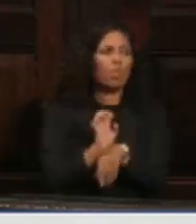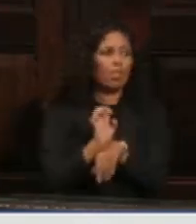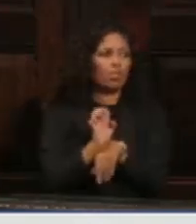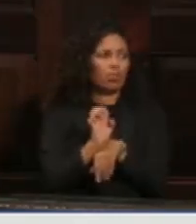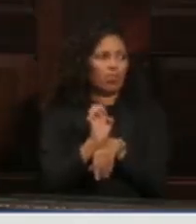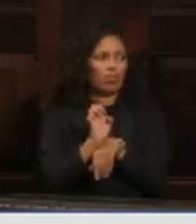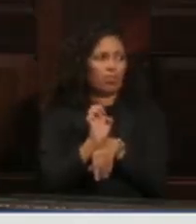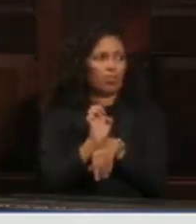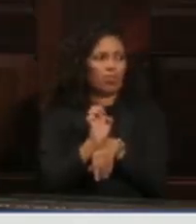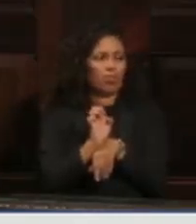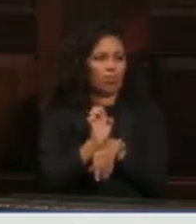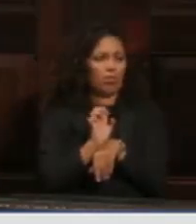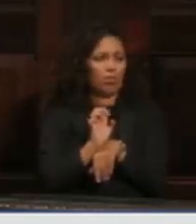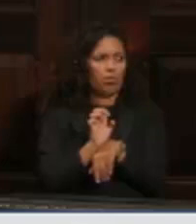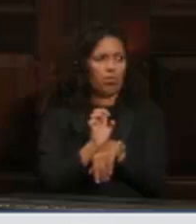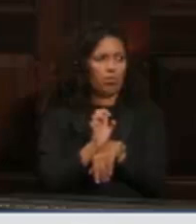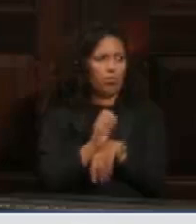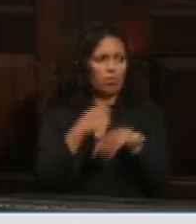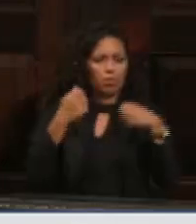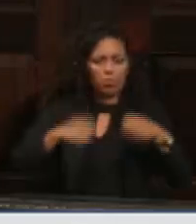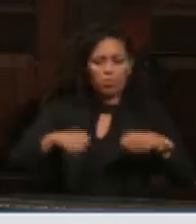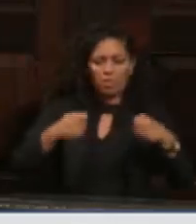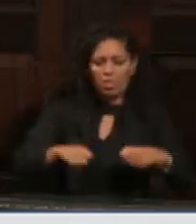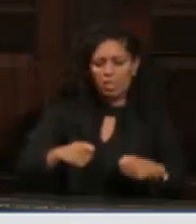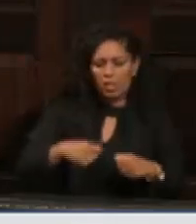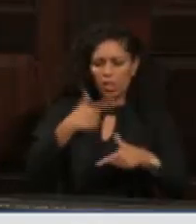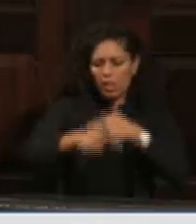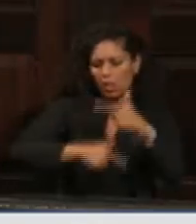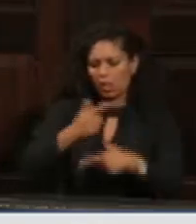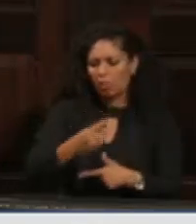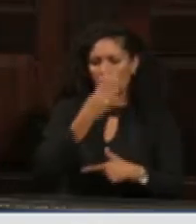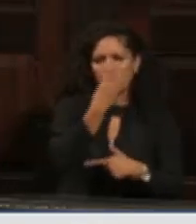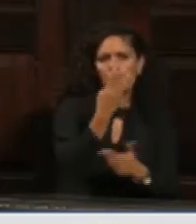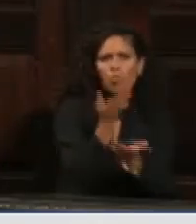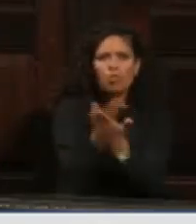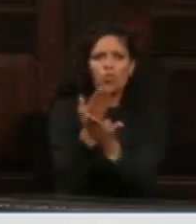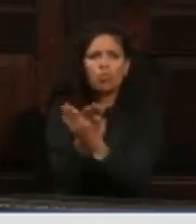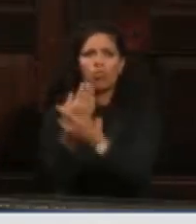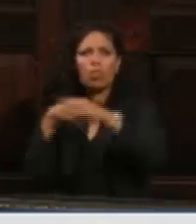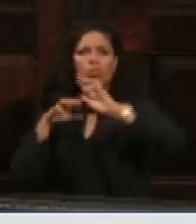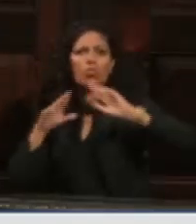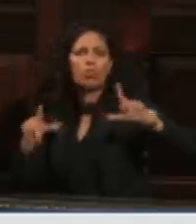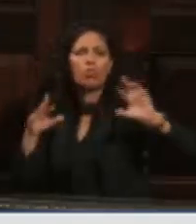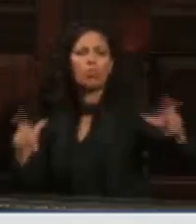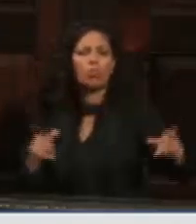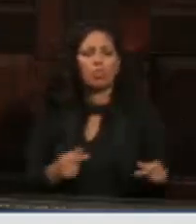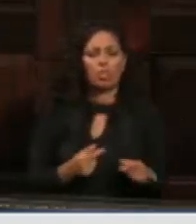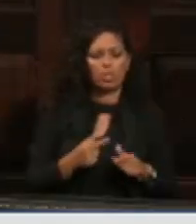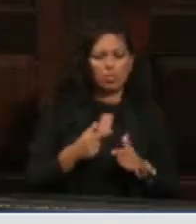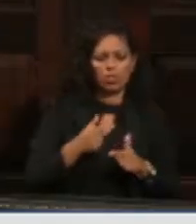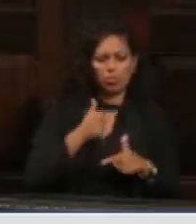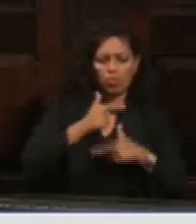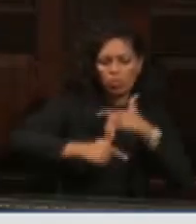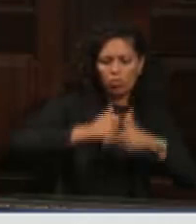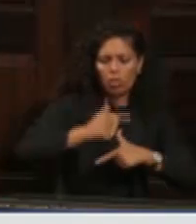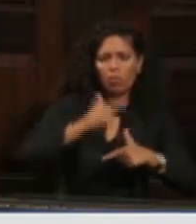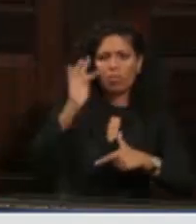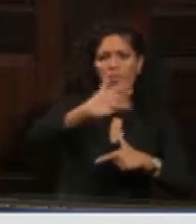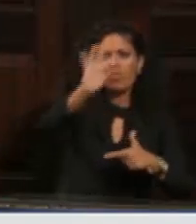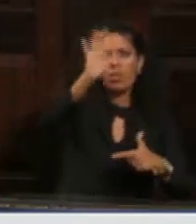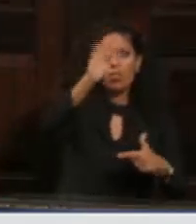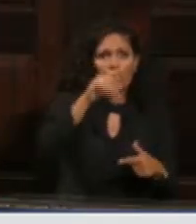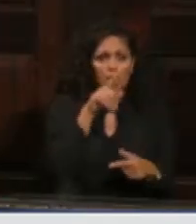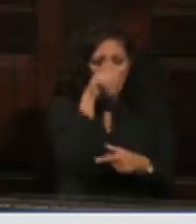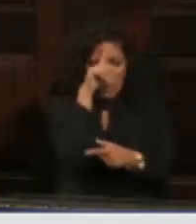a situações em que tem que atuar numa mesma matrícula, em 3, 4 escolas diferentes, tem que atuar em áreas de risco, onde constantemente